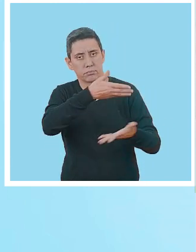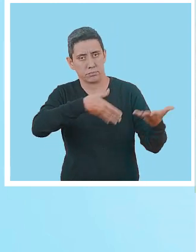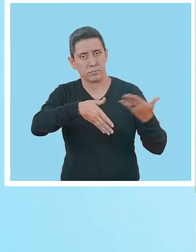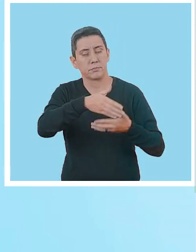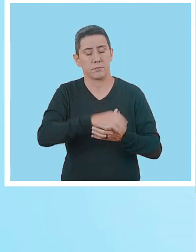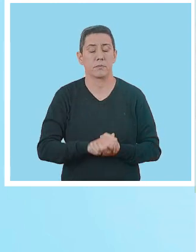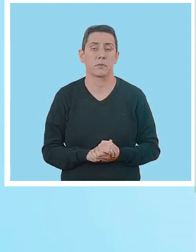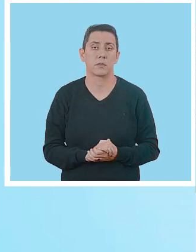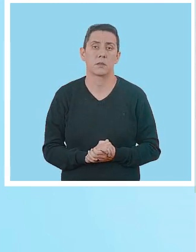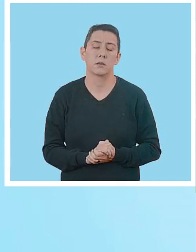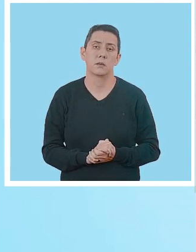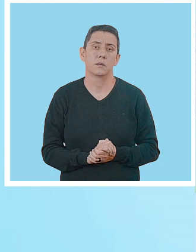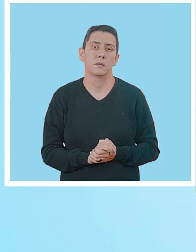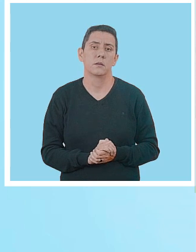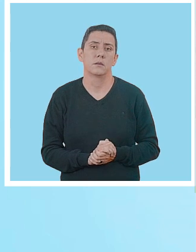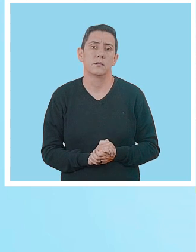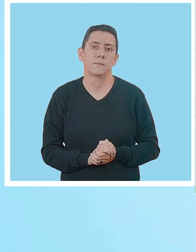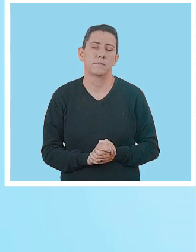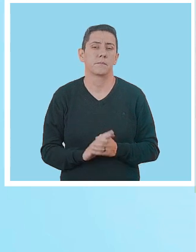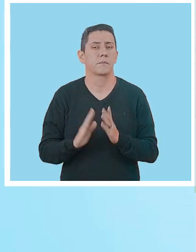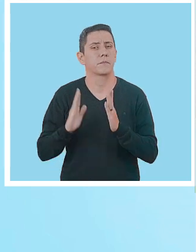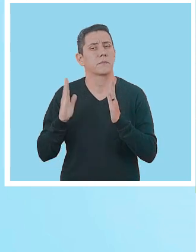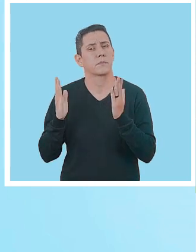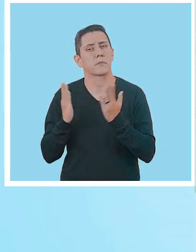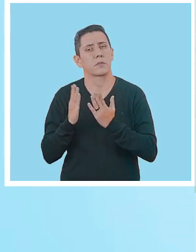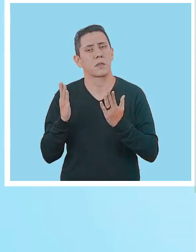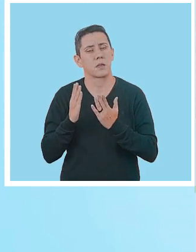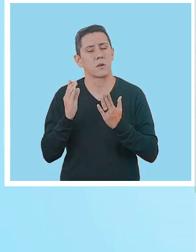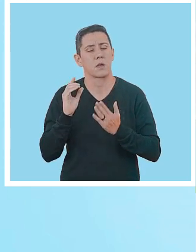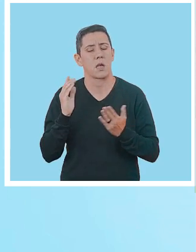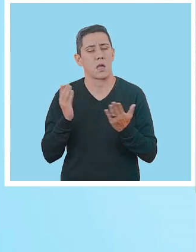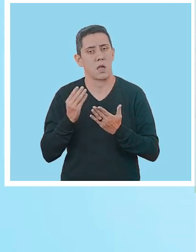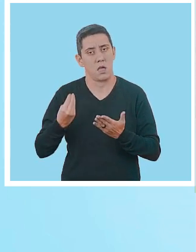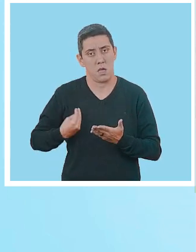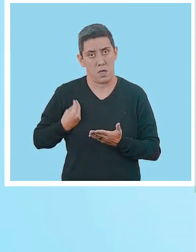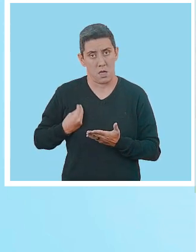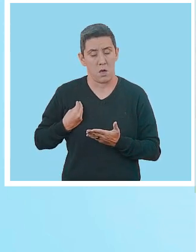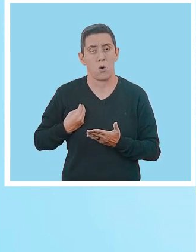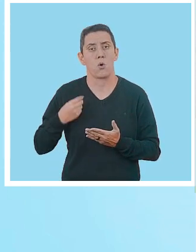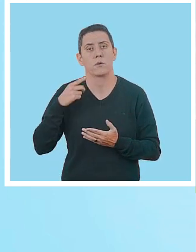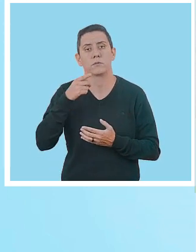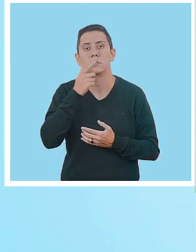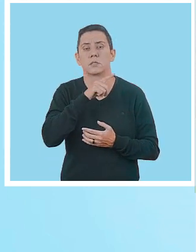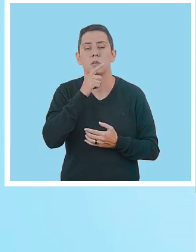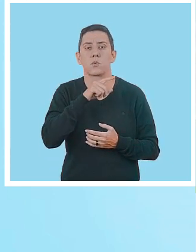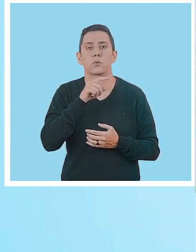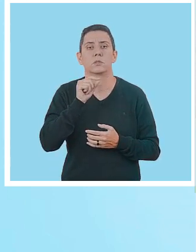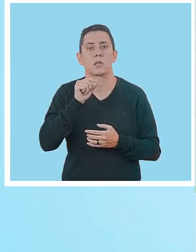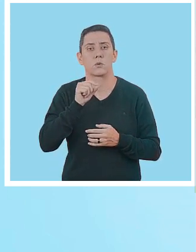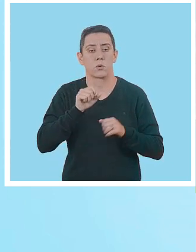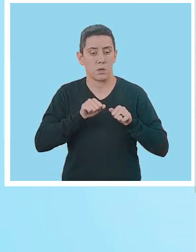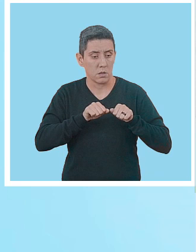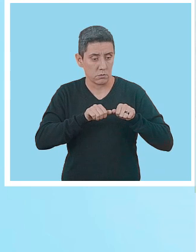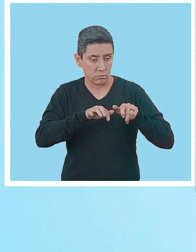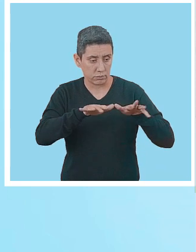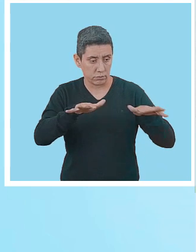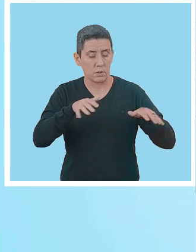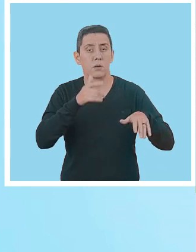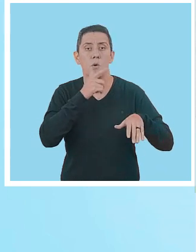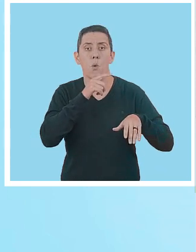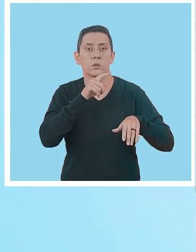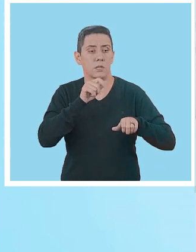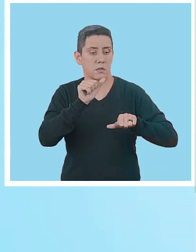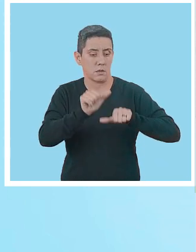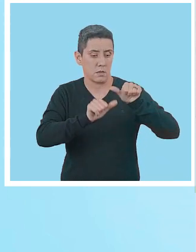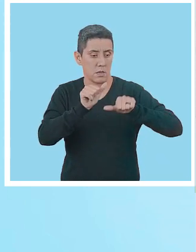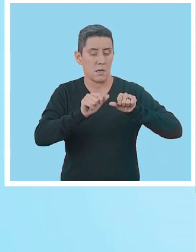projeto é com o sistema de compensação de energia você gera créditos com essa energia gerada é